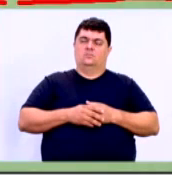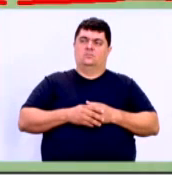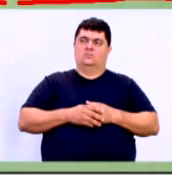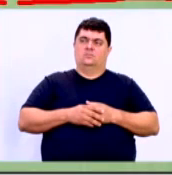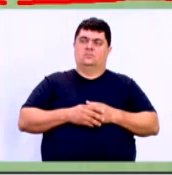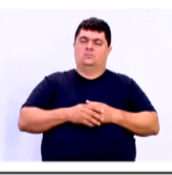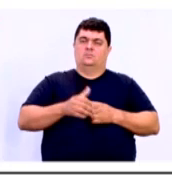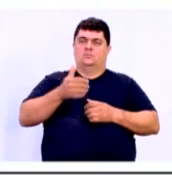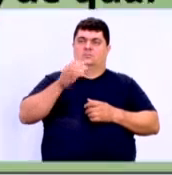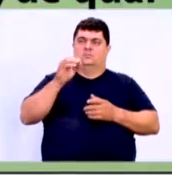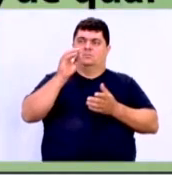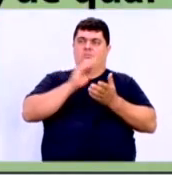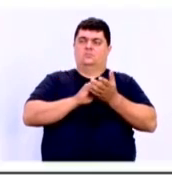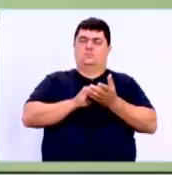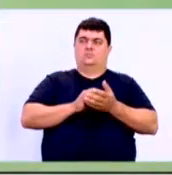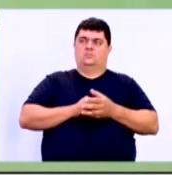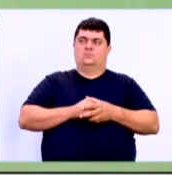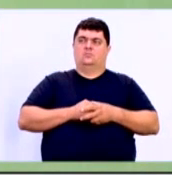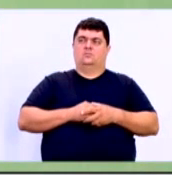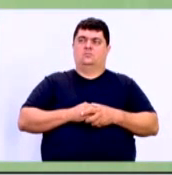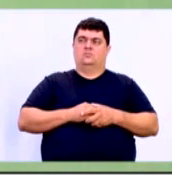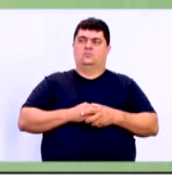e 10.